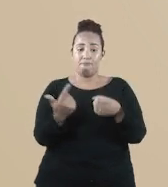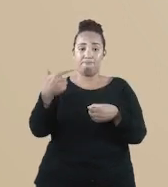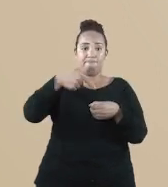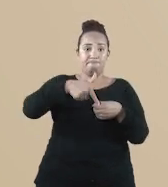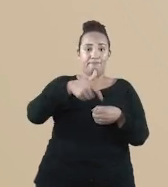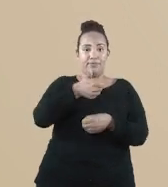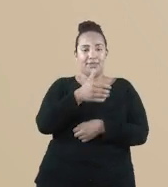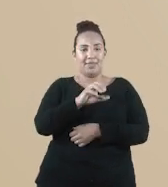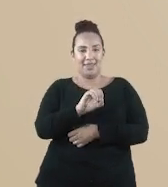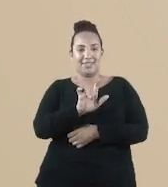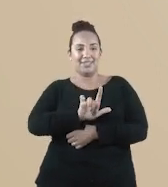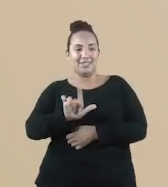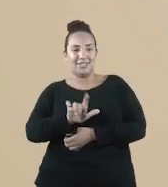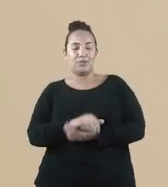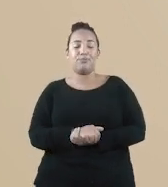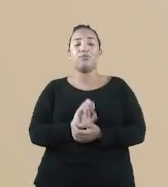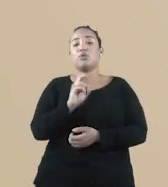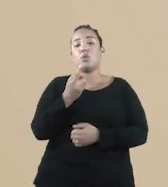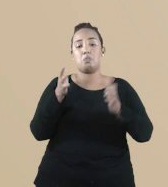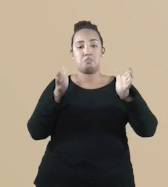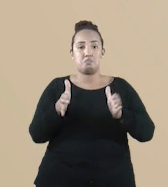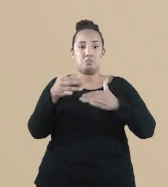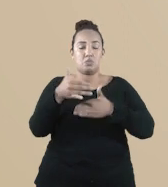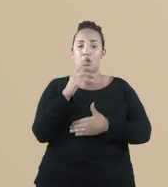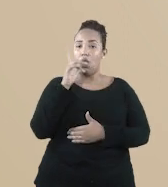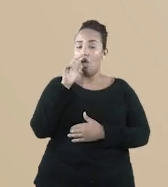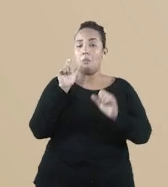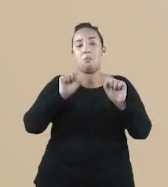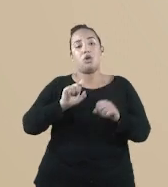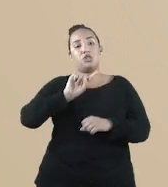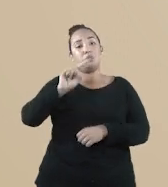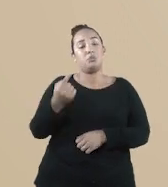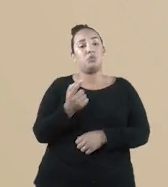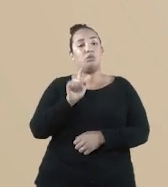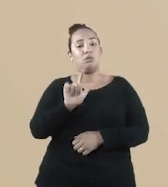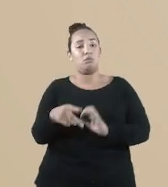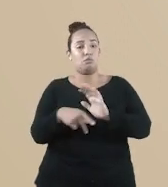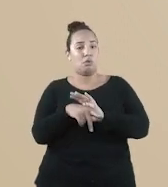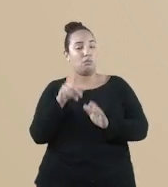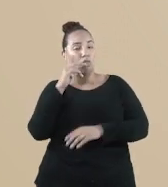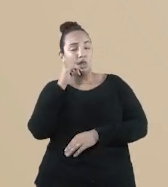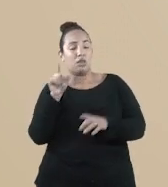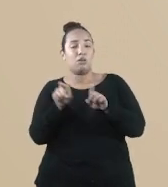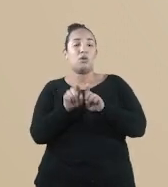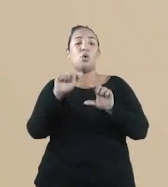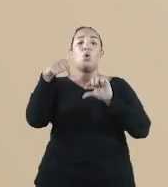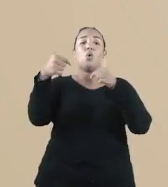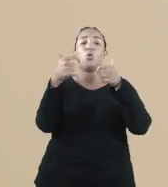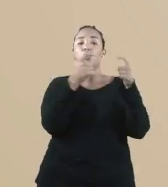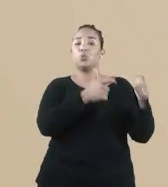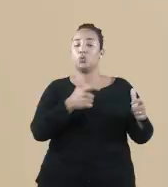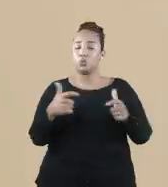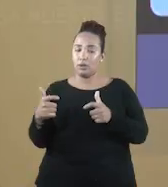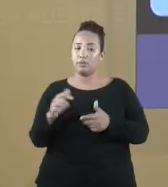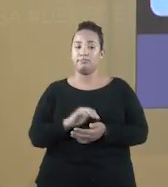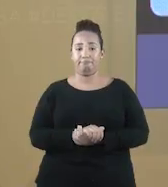abastecido com 10 litros de gasolina, numa caixa d'água que pode caber 1000 litros de água e em muitos outros